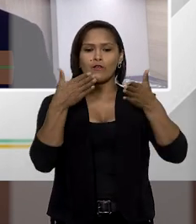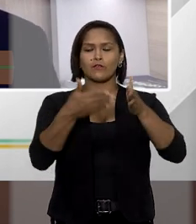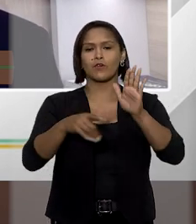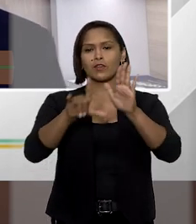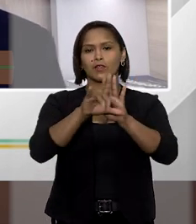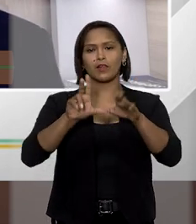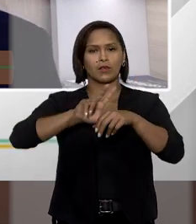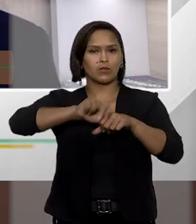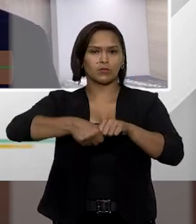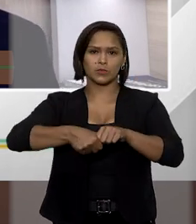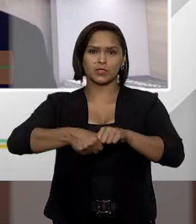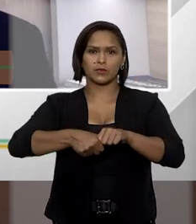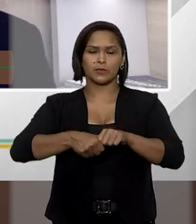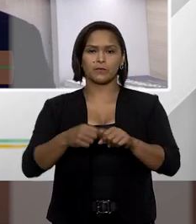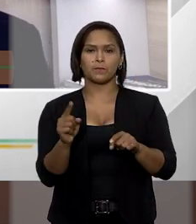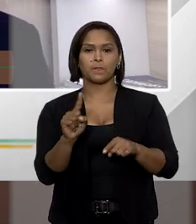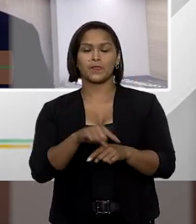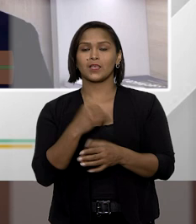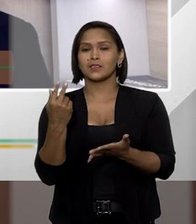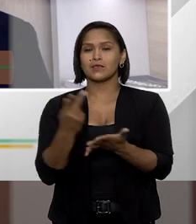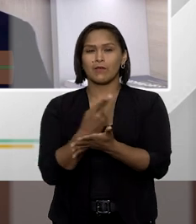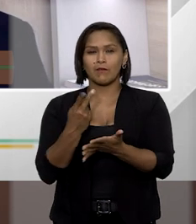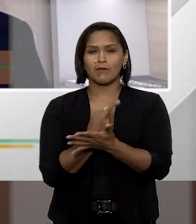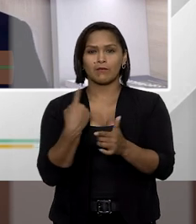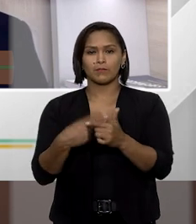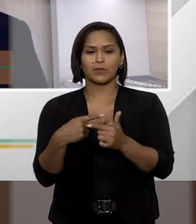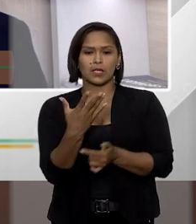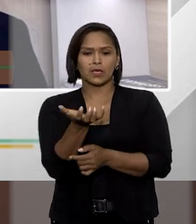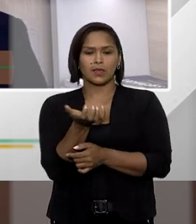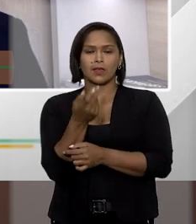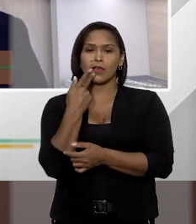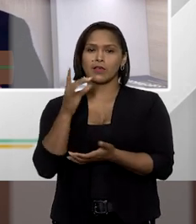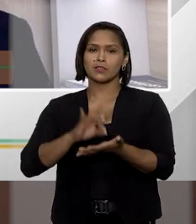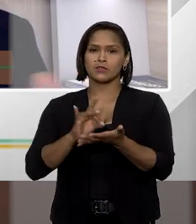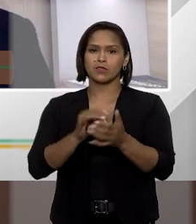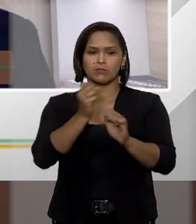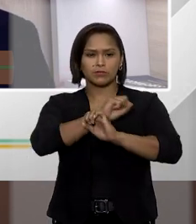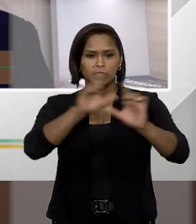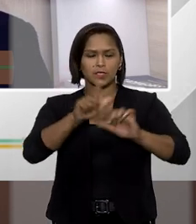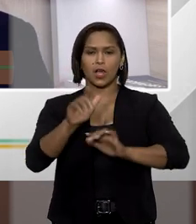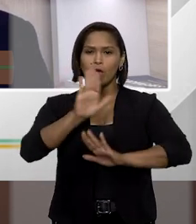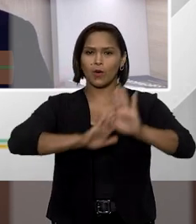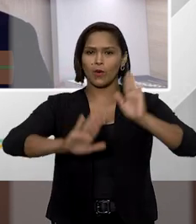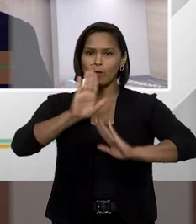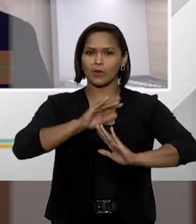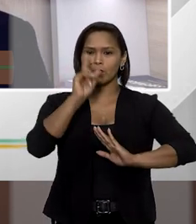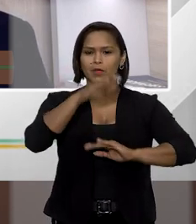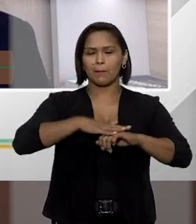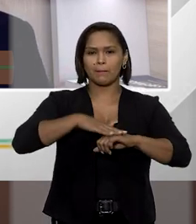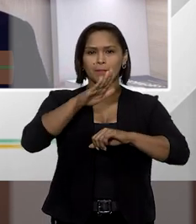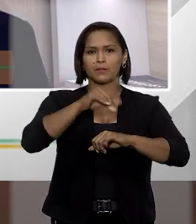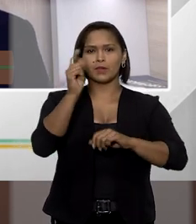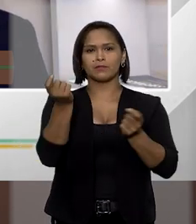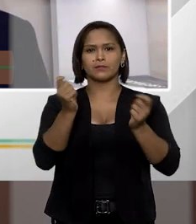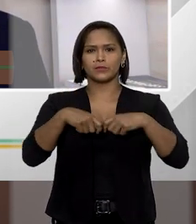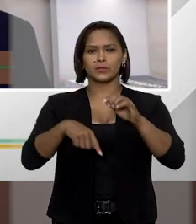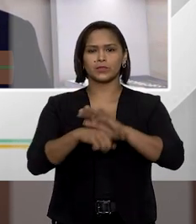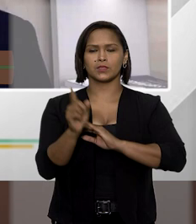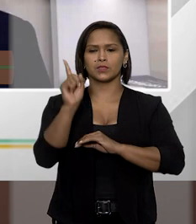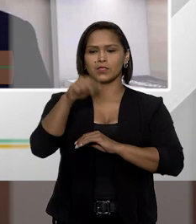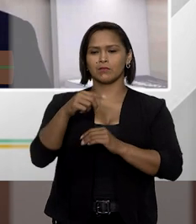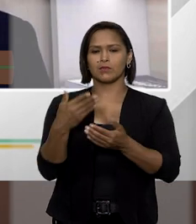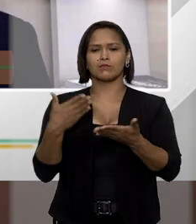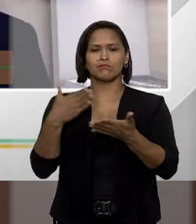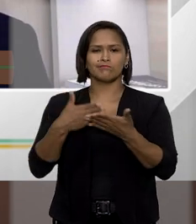da lei anticorrupção. E isso é um equívoco para quem busca, de fato, debelar ou prevenir ao máximo possível